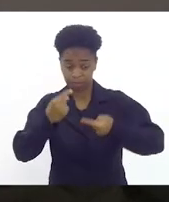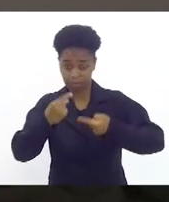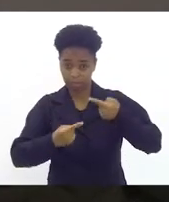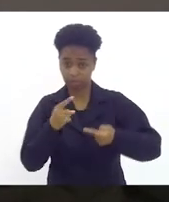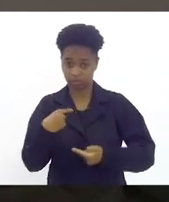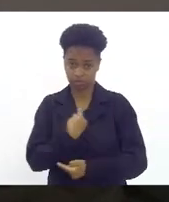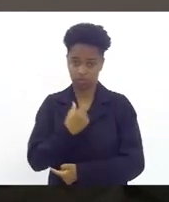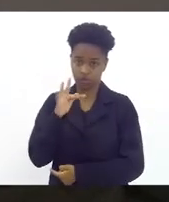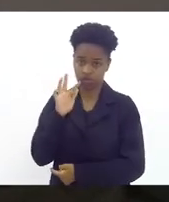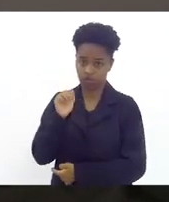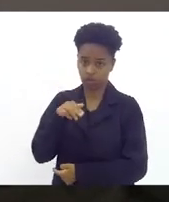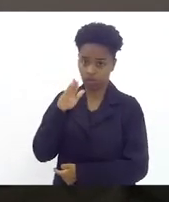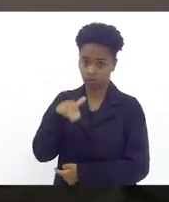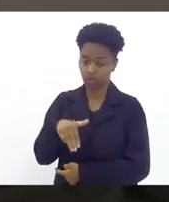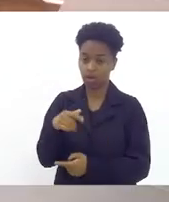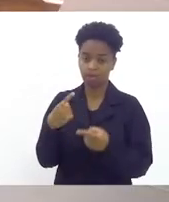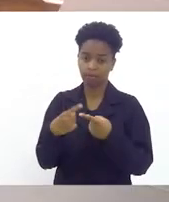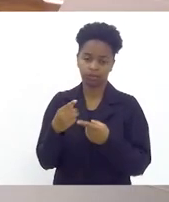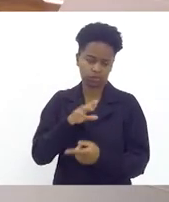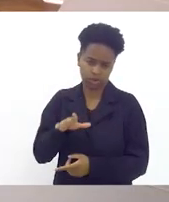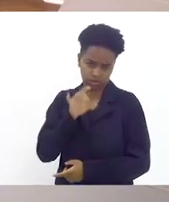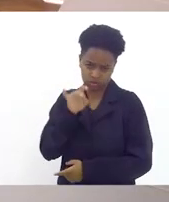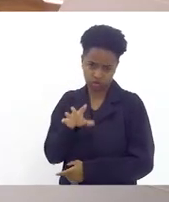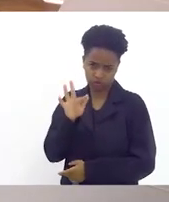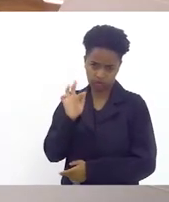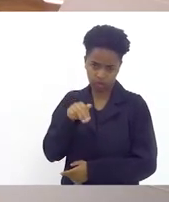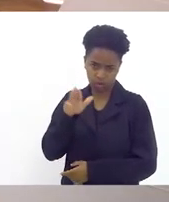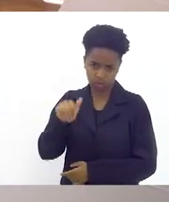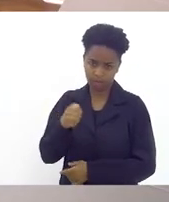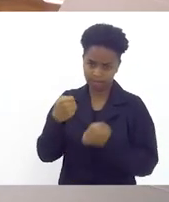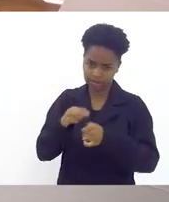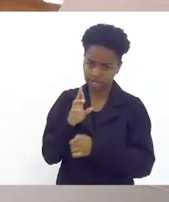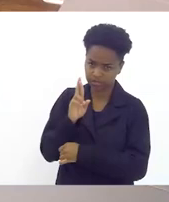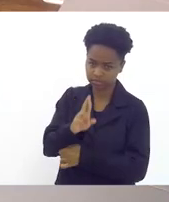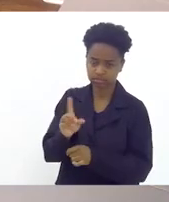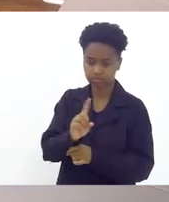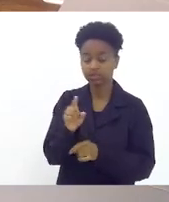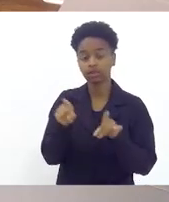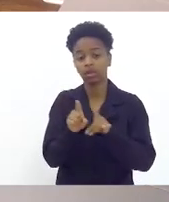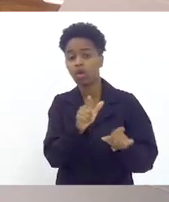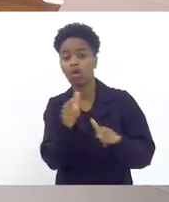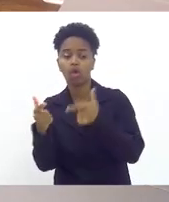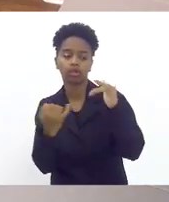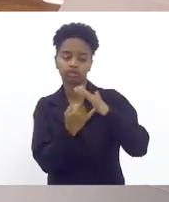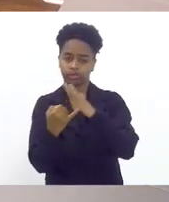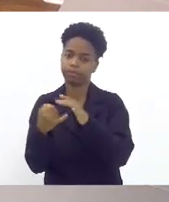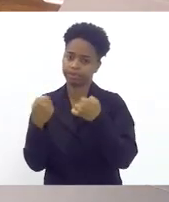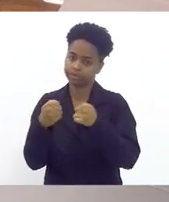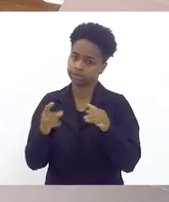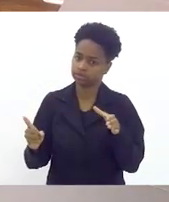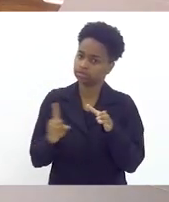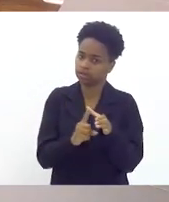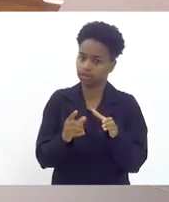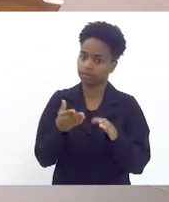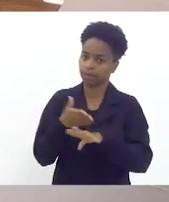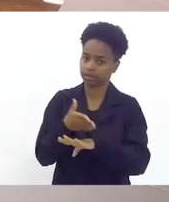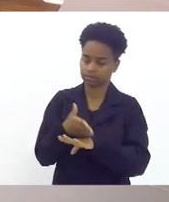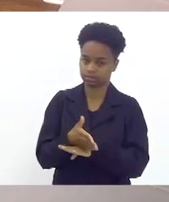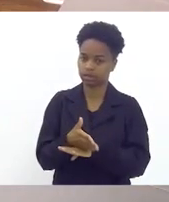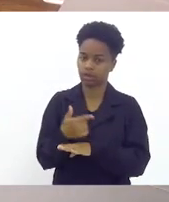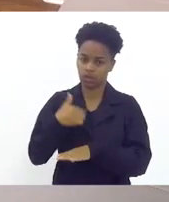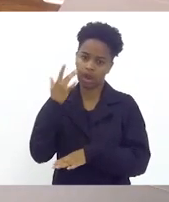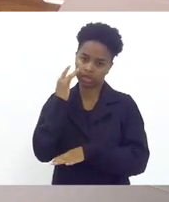para que não só o fórum possa ter um representante mas outros instituições também a gente acha que é imprescindível